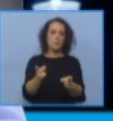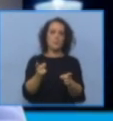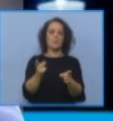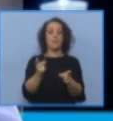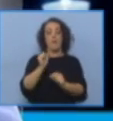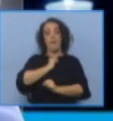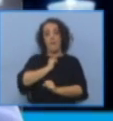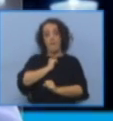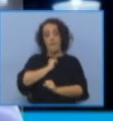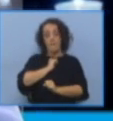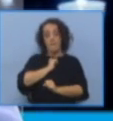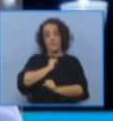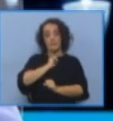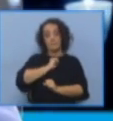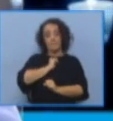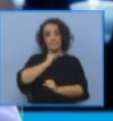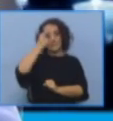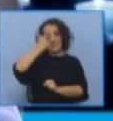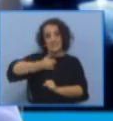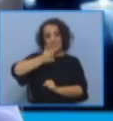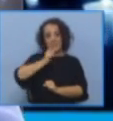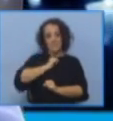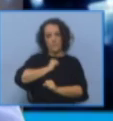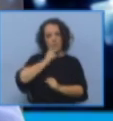eu procurei que fosse o fio condutor da